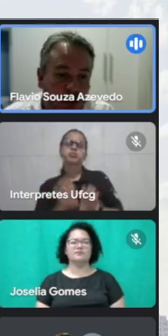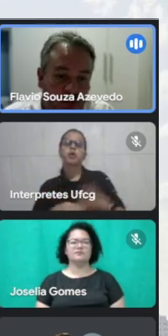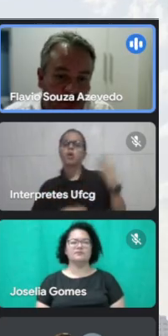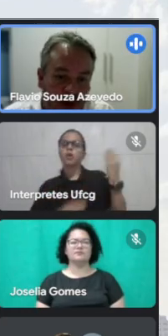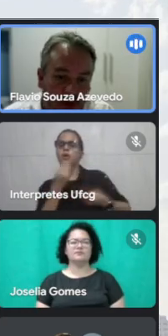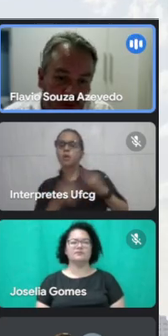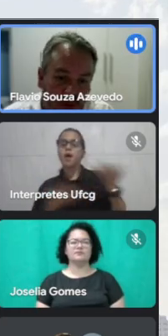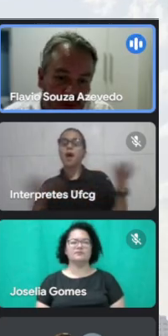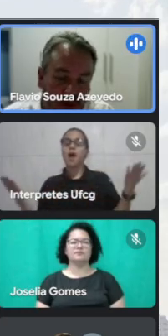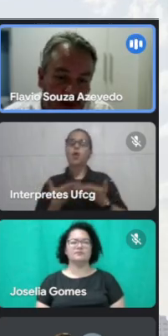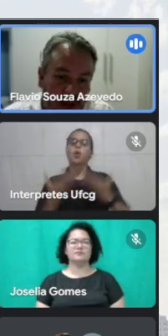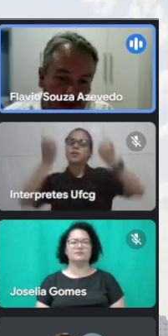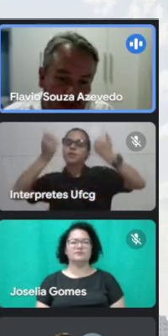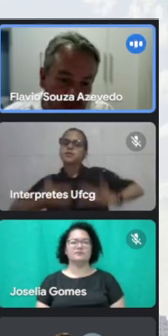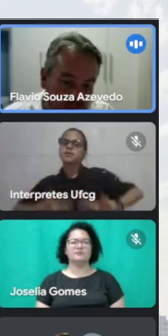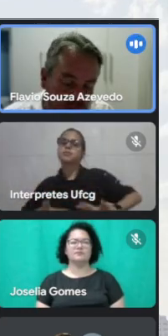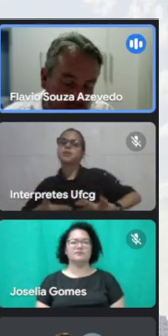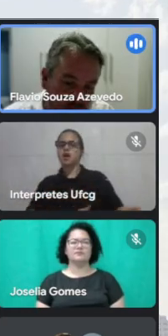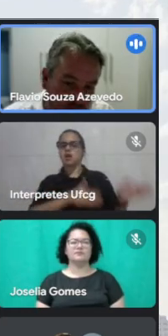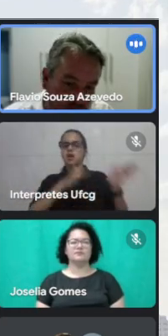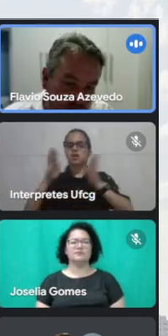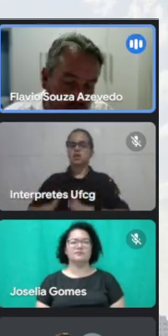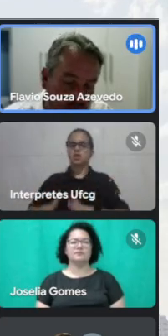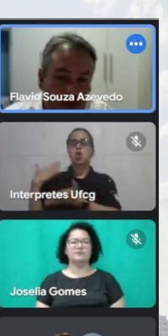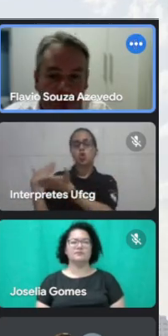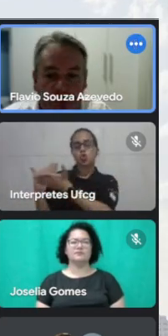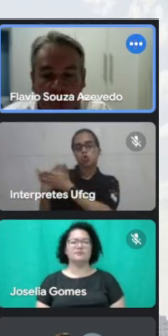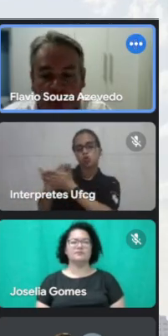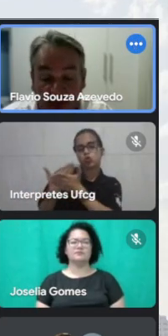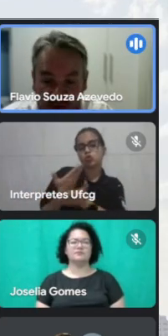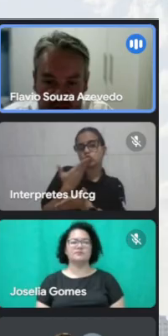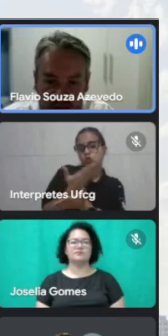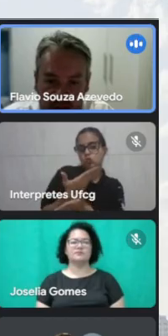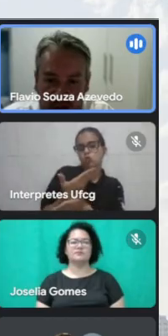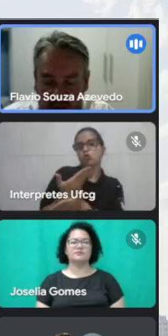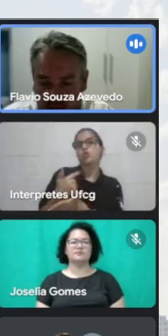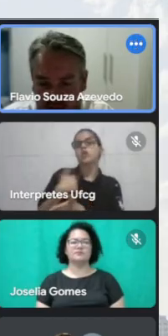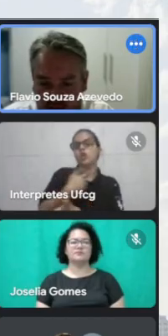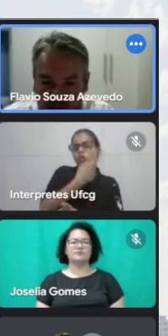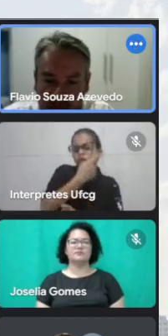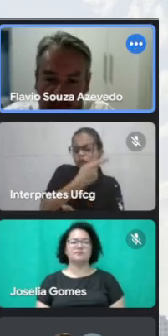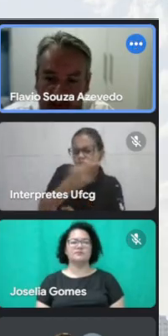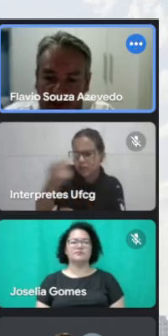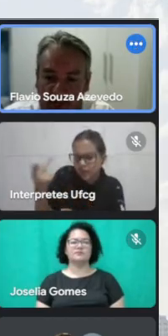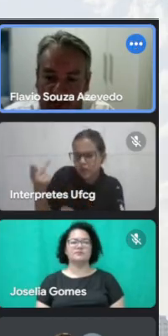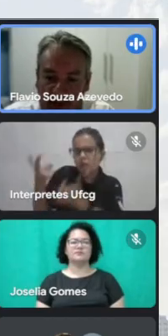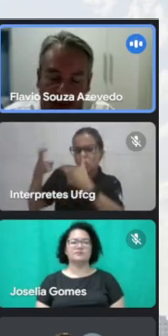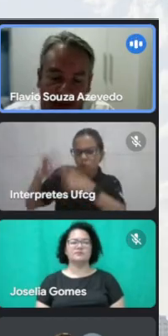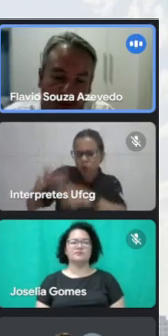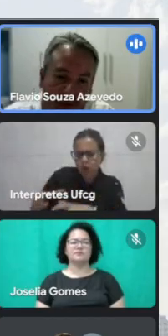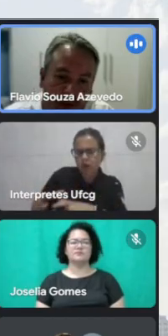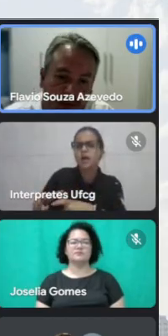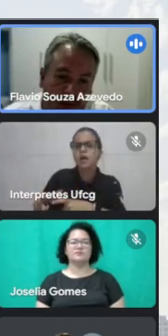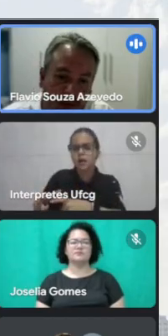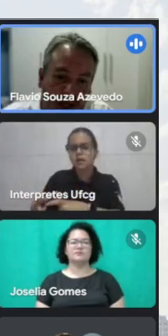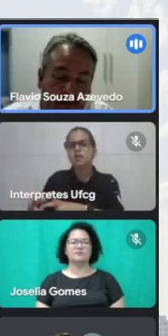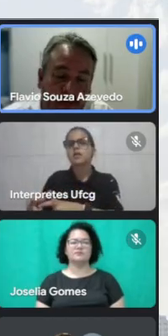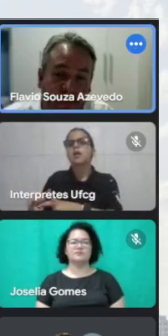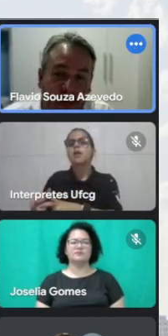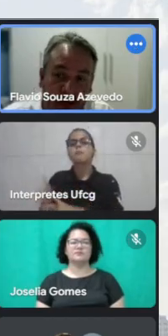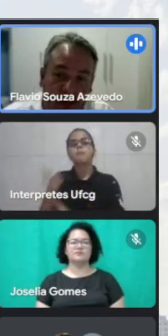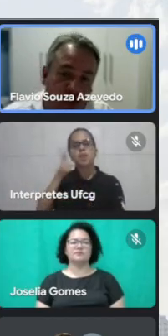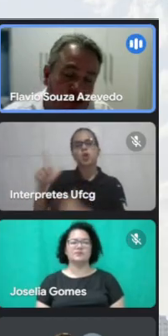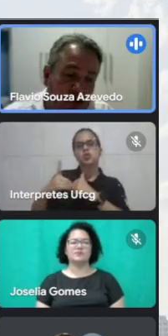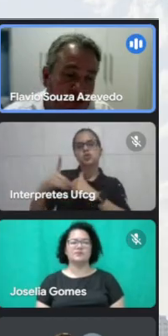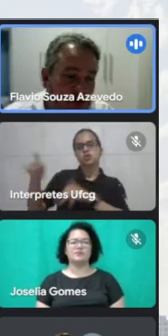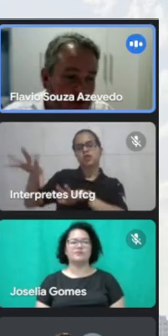E agora eu vou falar um pouco, né, desses dois estudos de caso que eu visitei, praticamente concluí o doutorado,